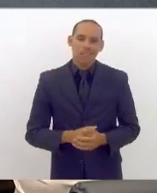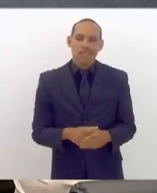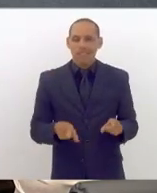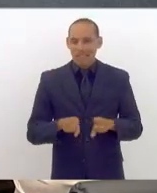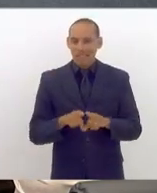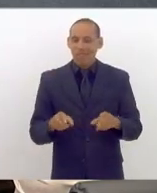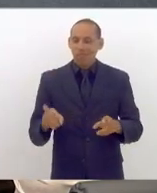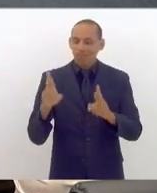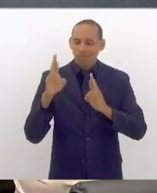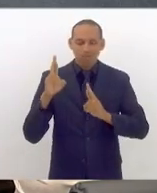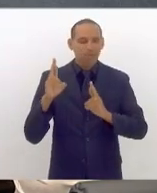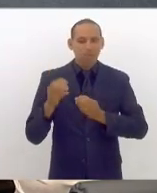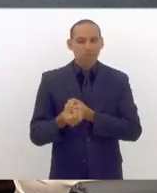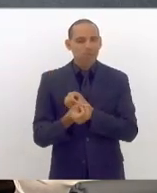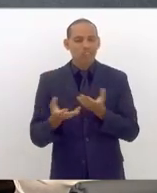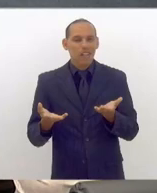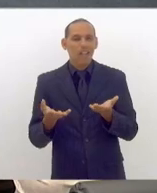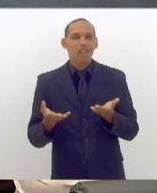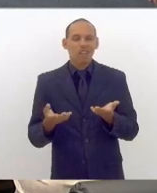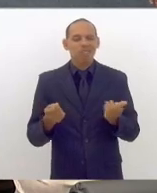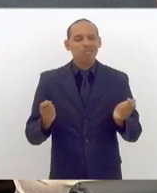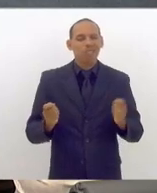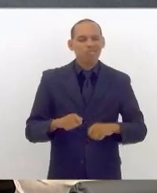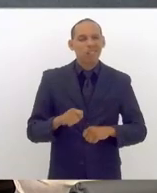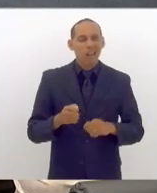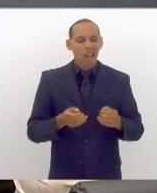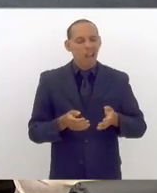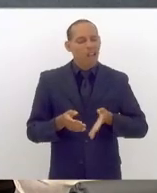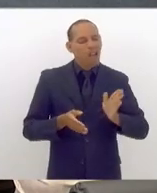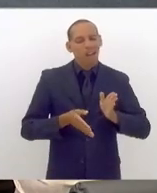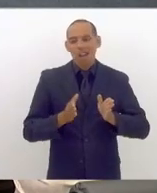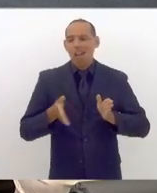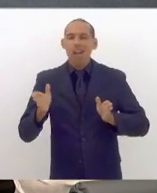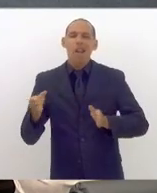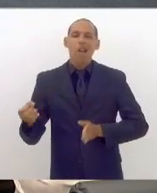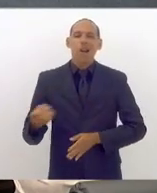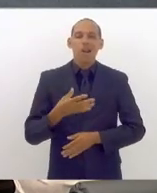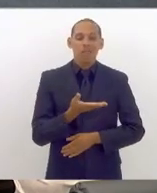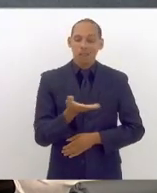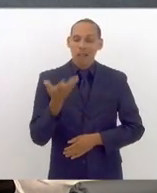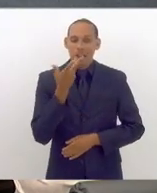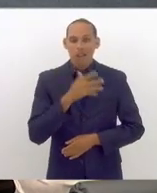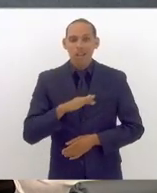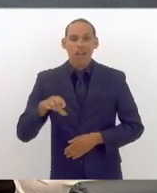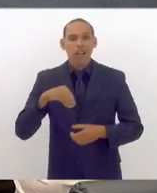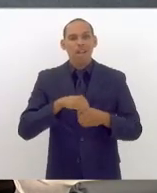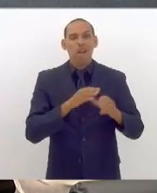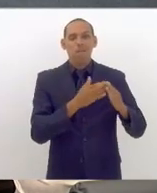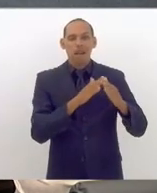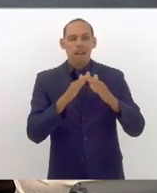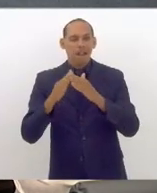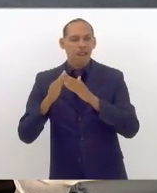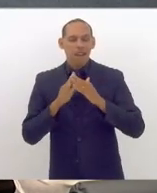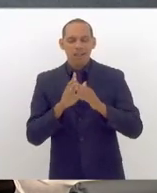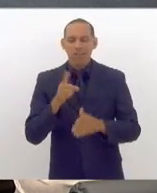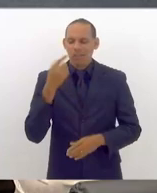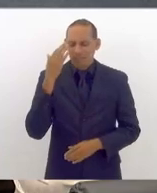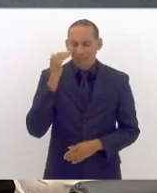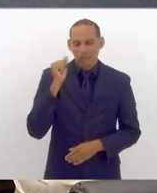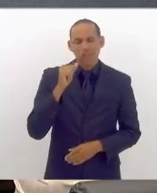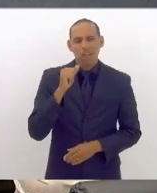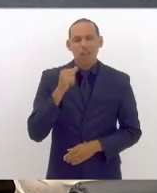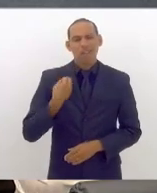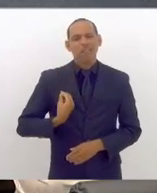esperança de novos possibilidades novos caminhos principalmente para as crianças que estão nas favelas né que a gente sabe que a vida é muito dura